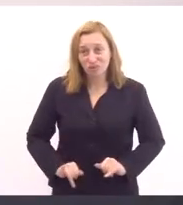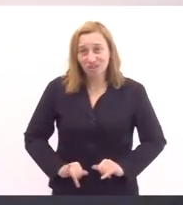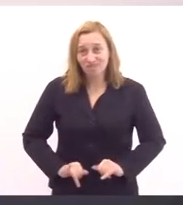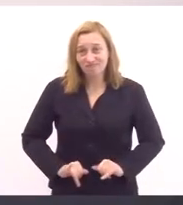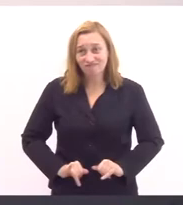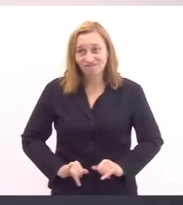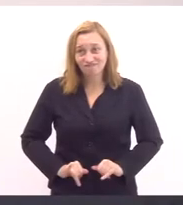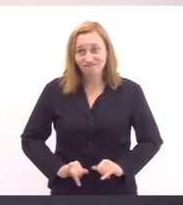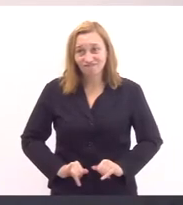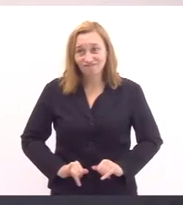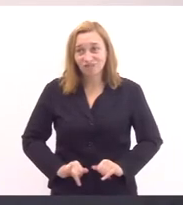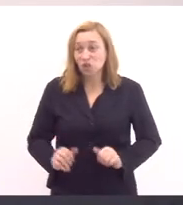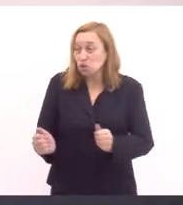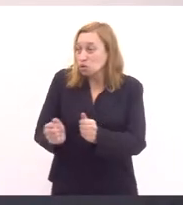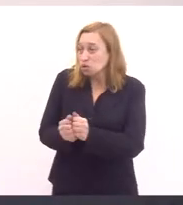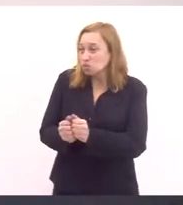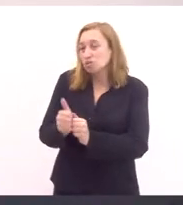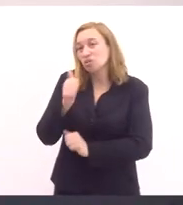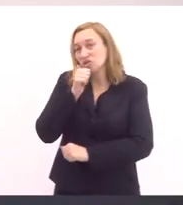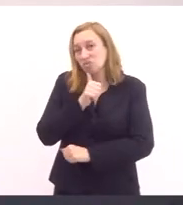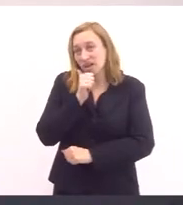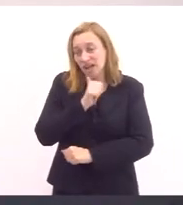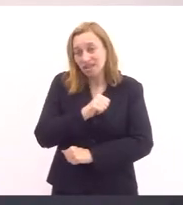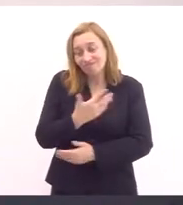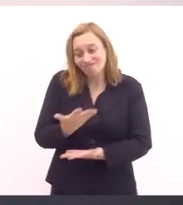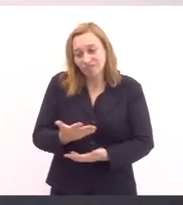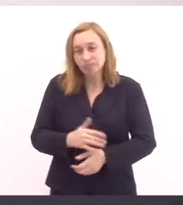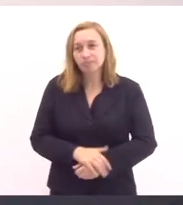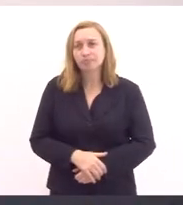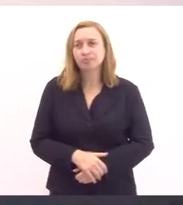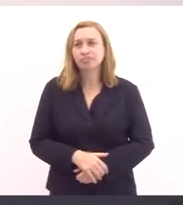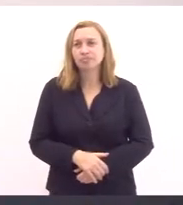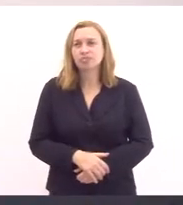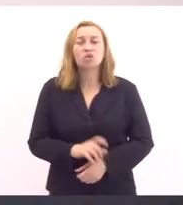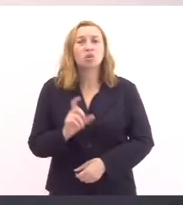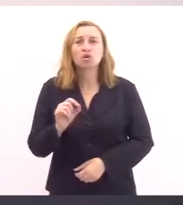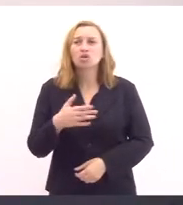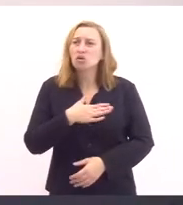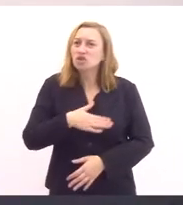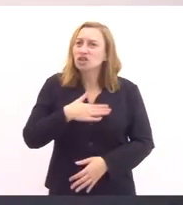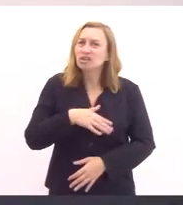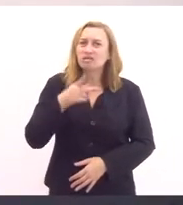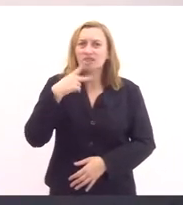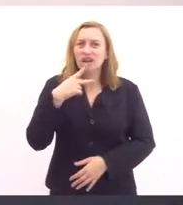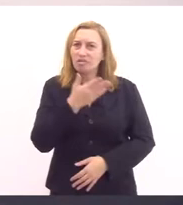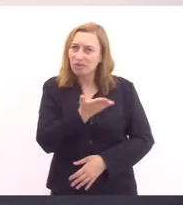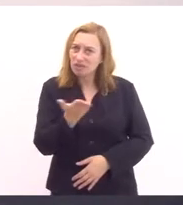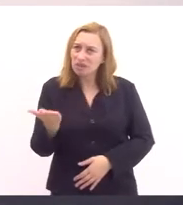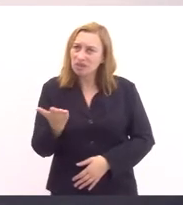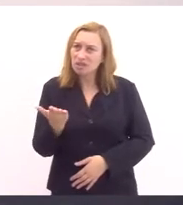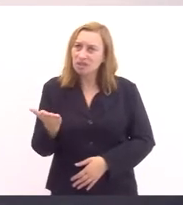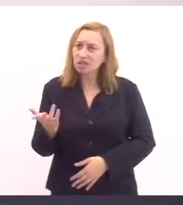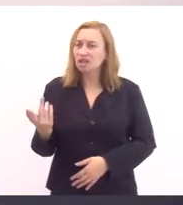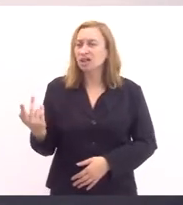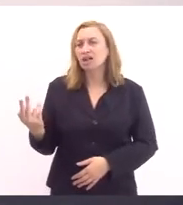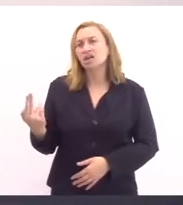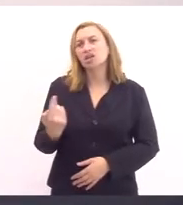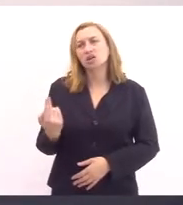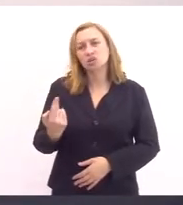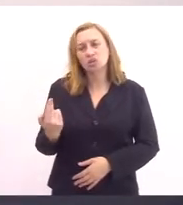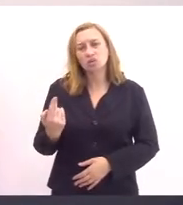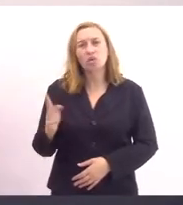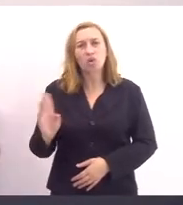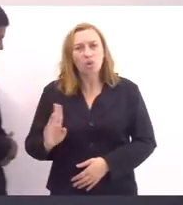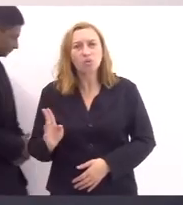né ali juntamente com as mulheres é o que eu gostaria de falar para vocês em nome do secretário